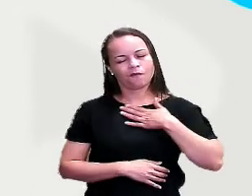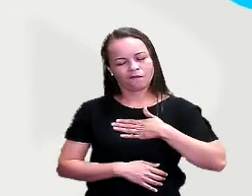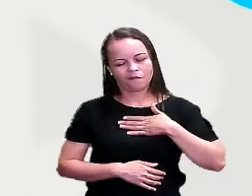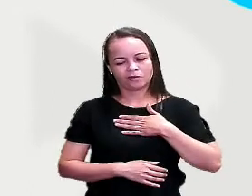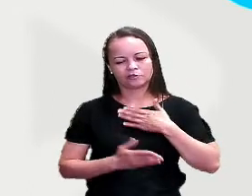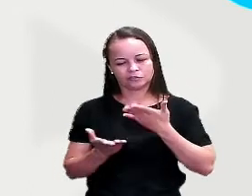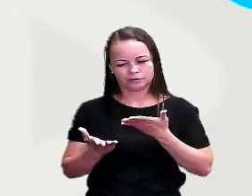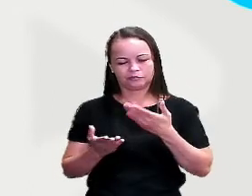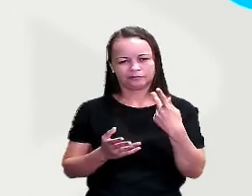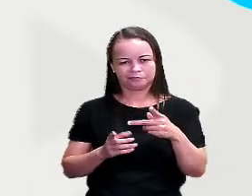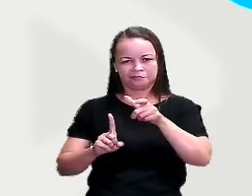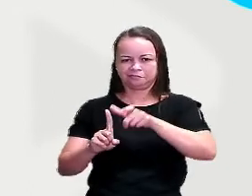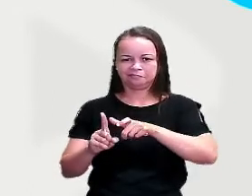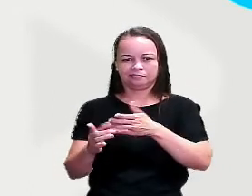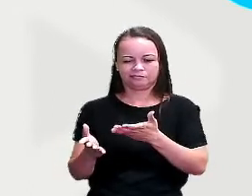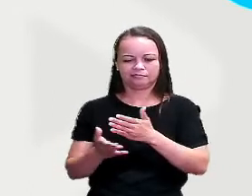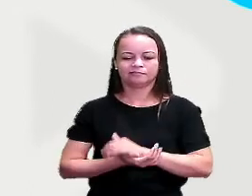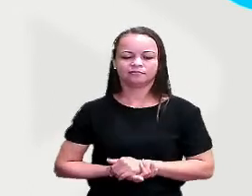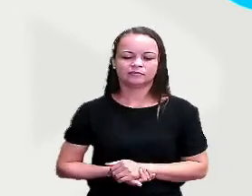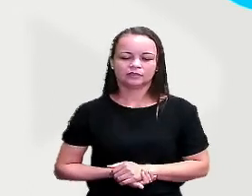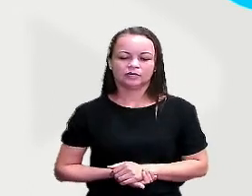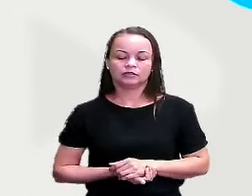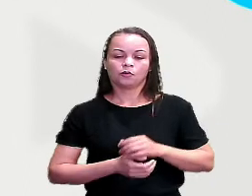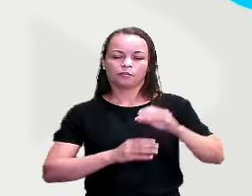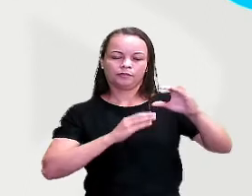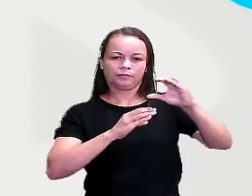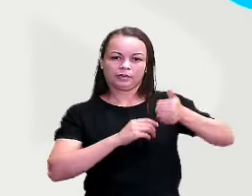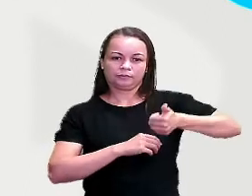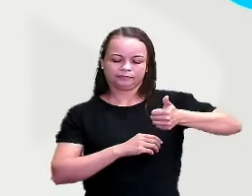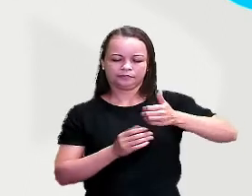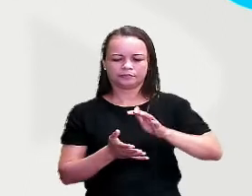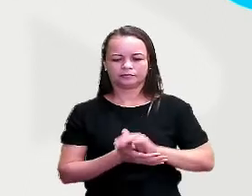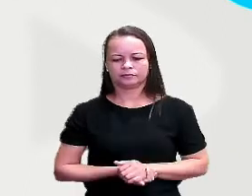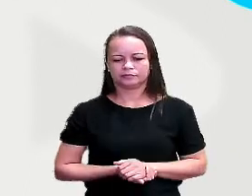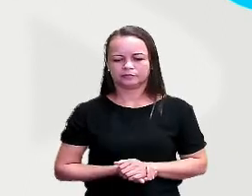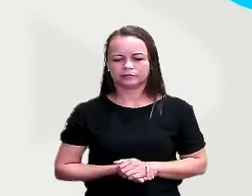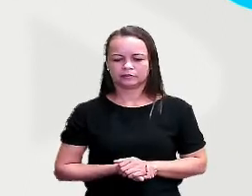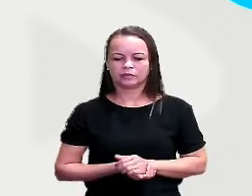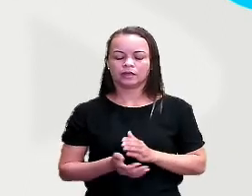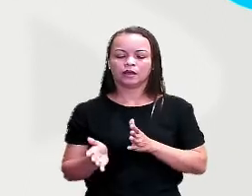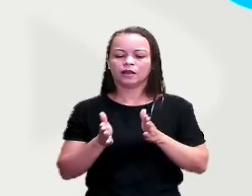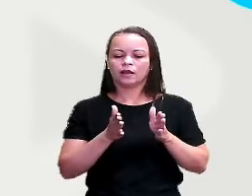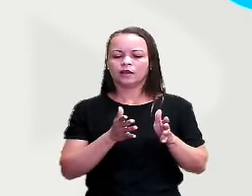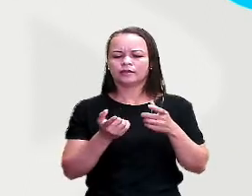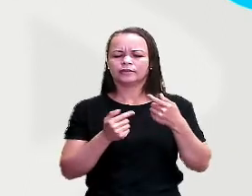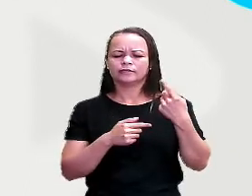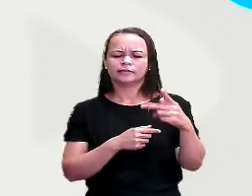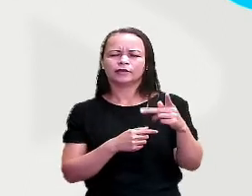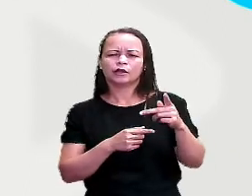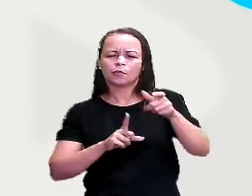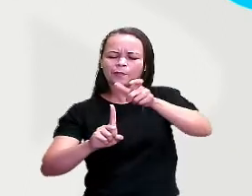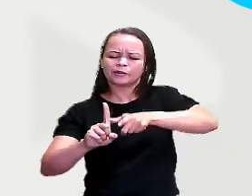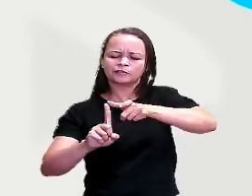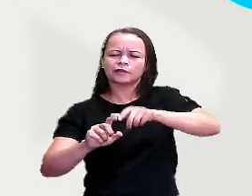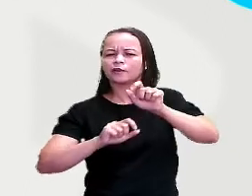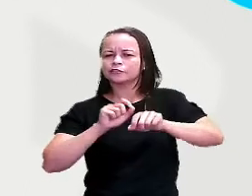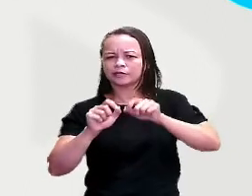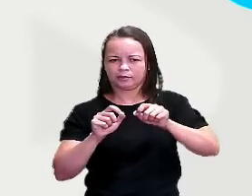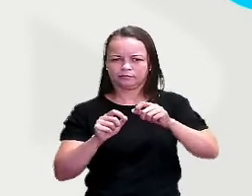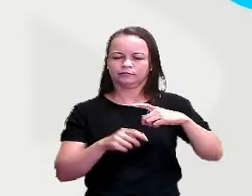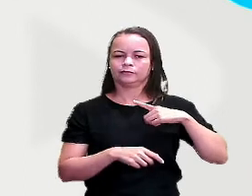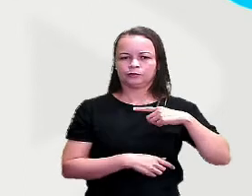no primeiro quadrinho. Bom, vamos ver essas perguntas. Quem são os personagens, né, que aparecem nessa tirinha? Então, temos a